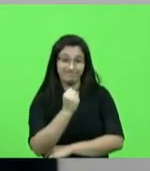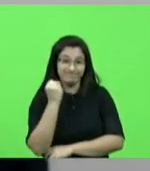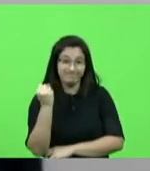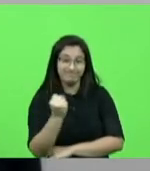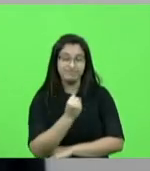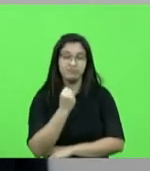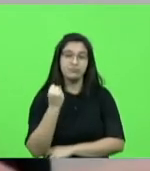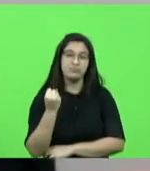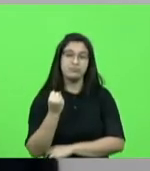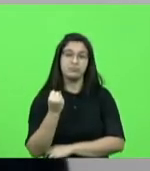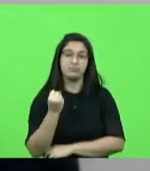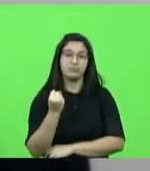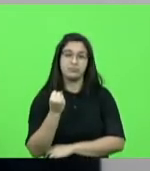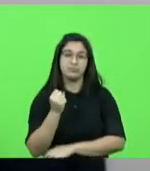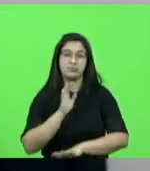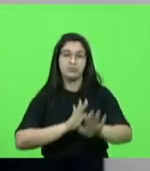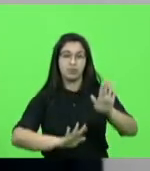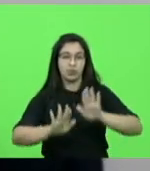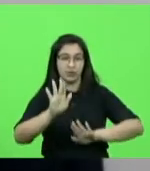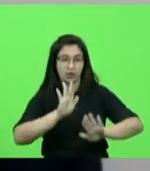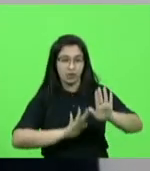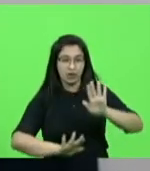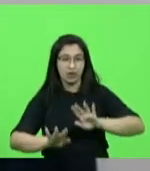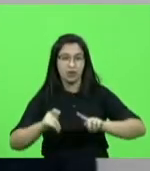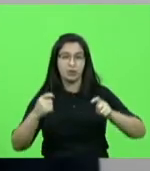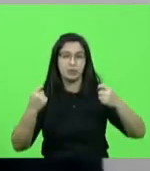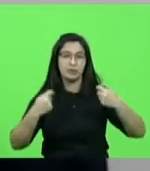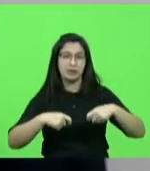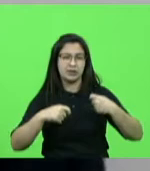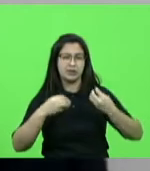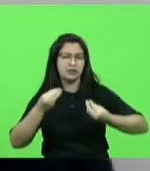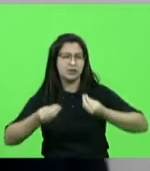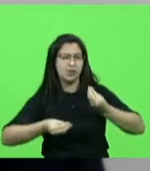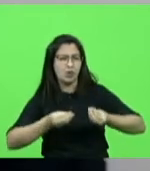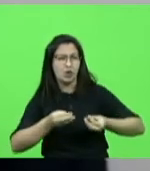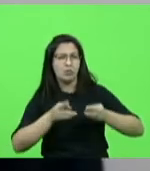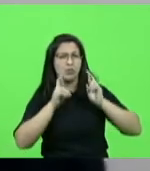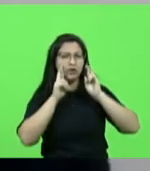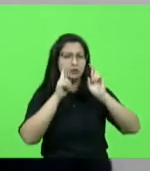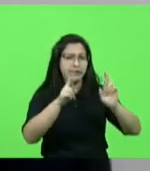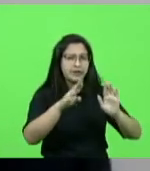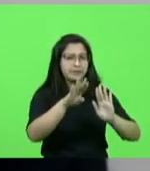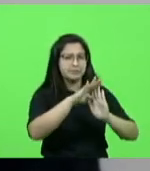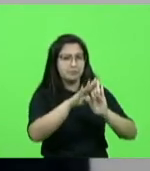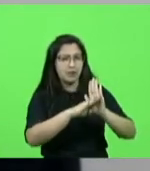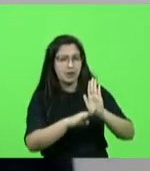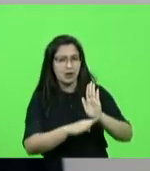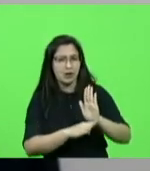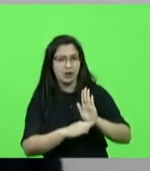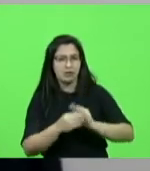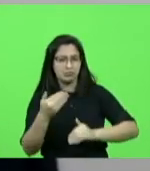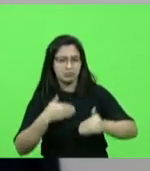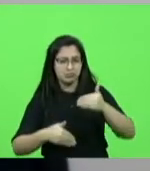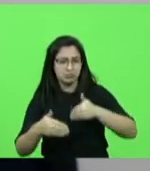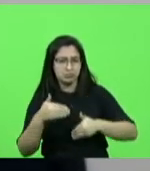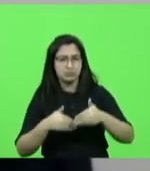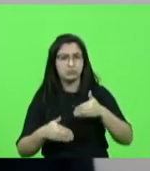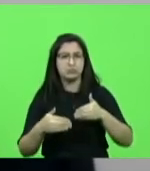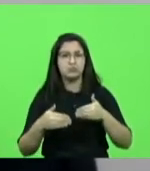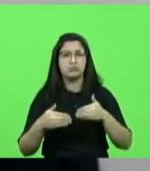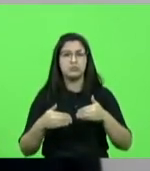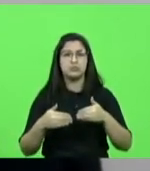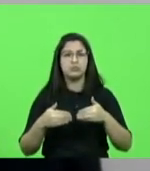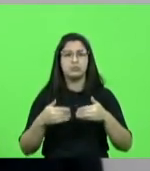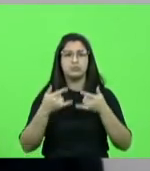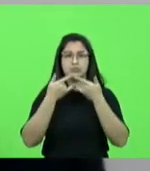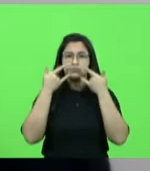de cuidarmos com as medidas, seguirmos os protocolos e também intensificarmos a